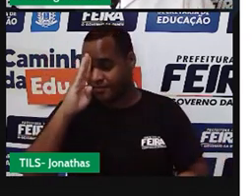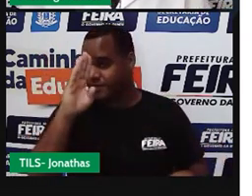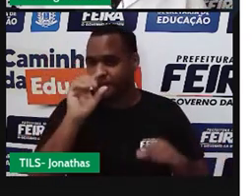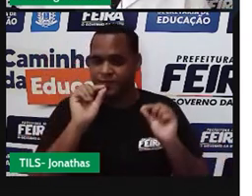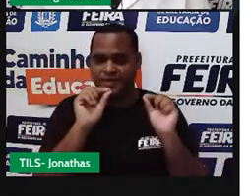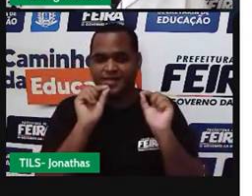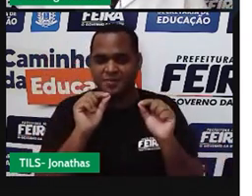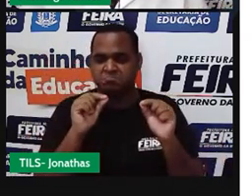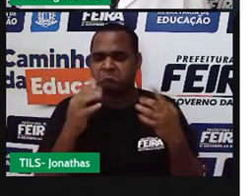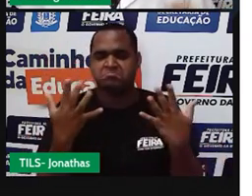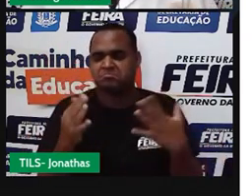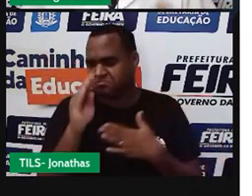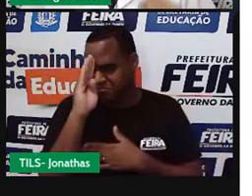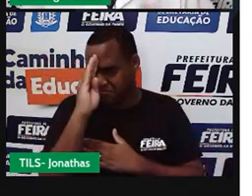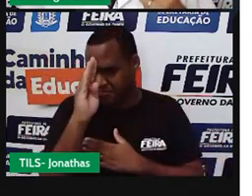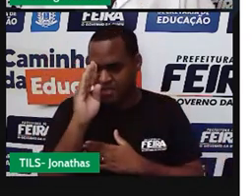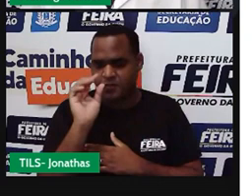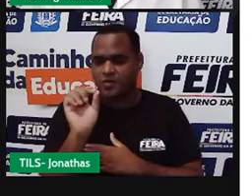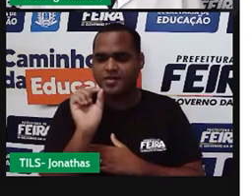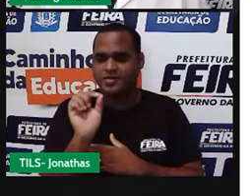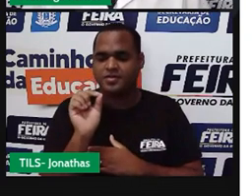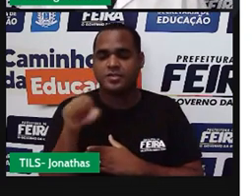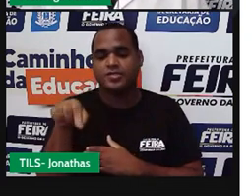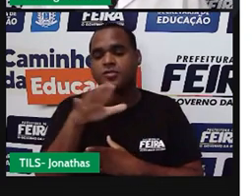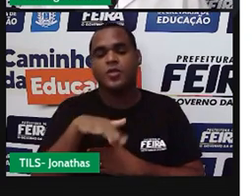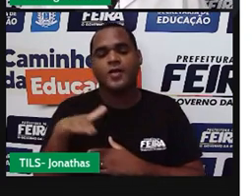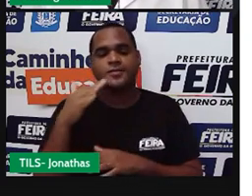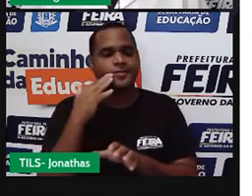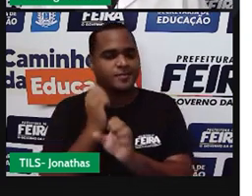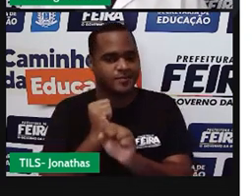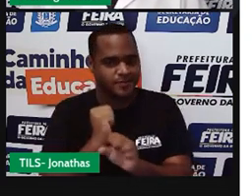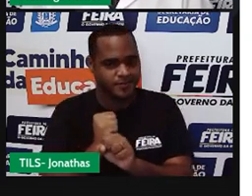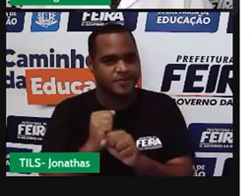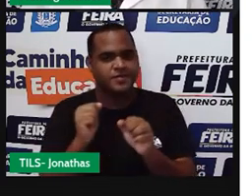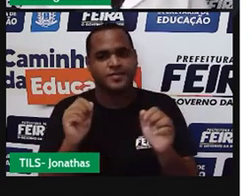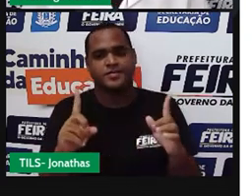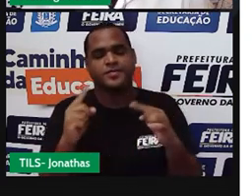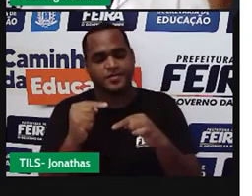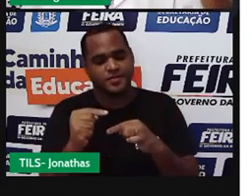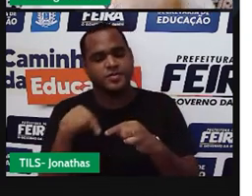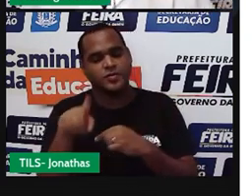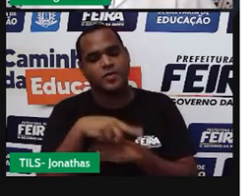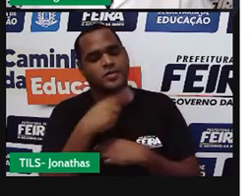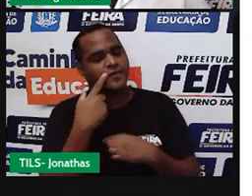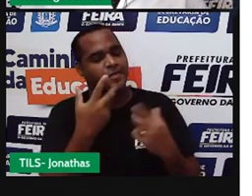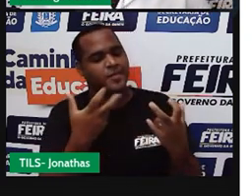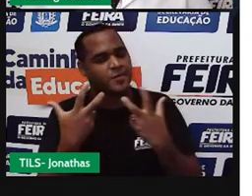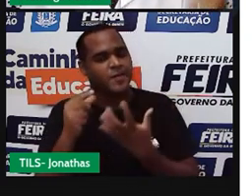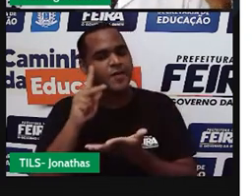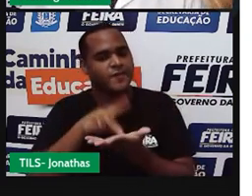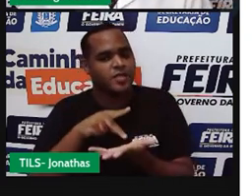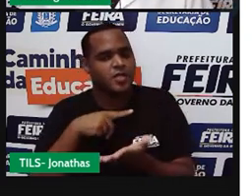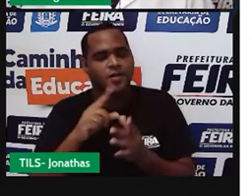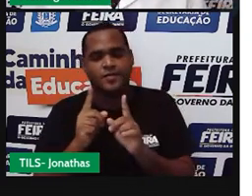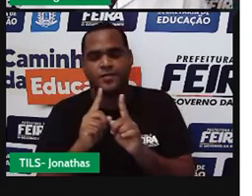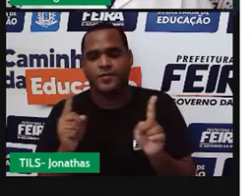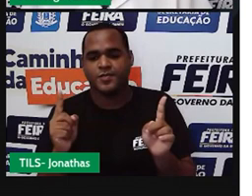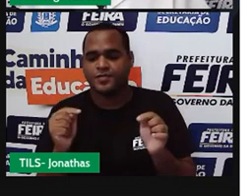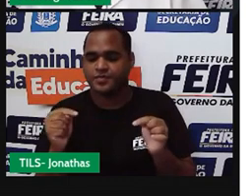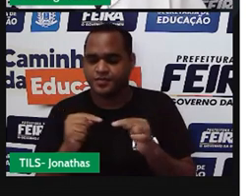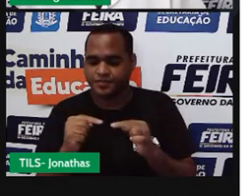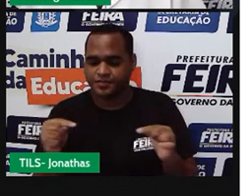foi importante determinar como é que agente faz para calcular a área de retângulos e a gente viu medida de comprimento